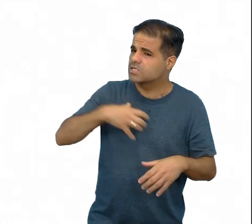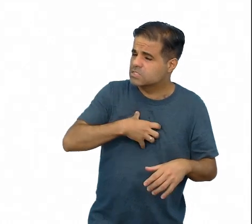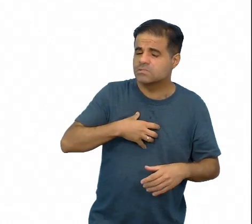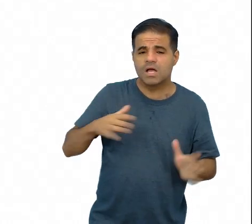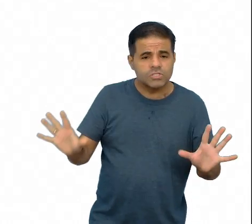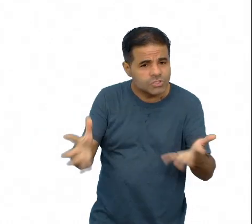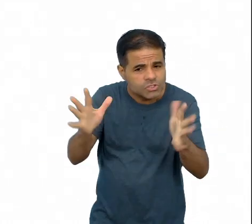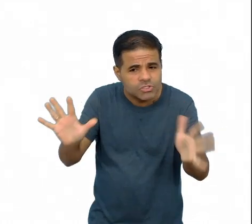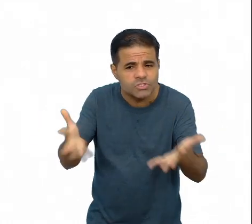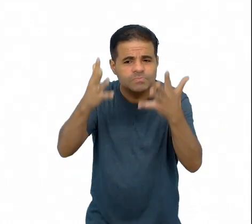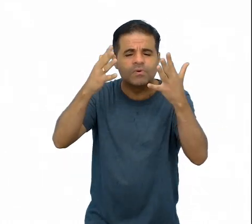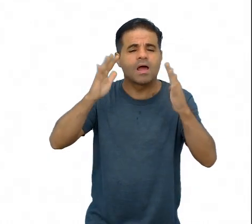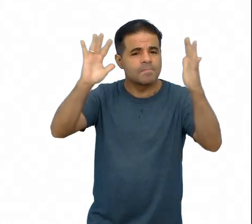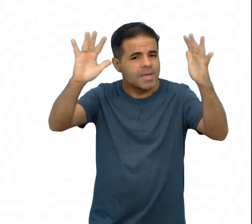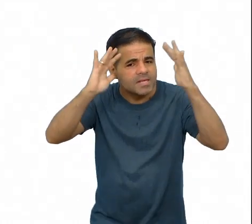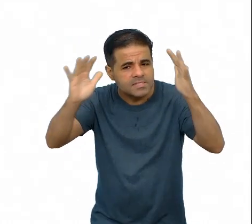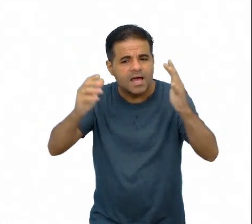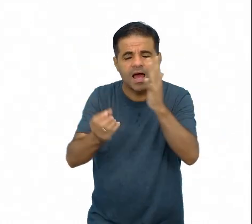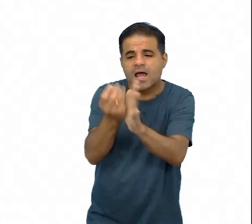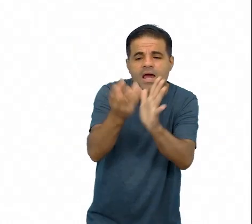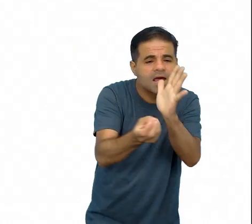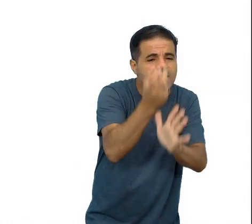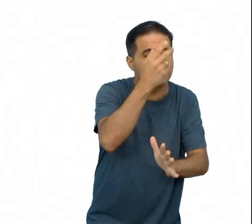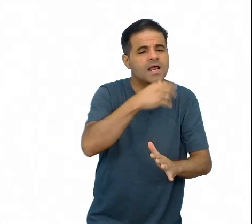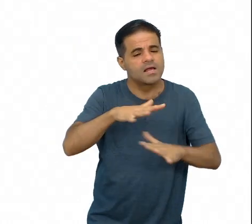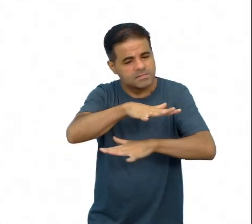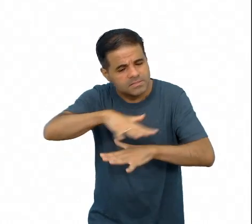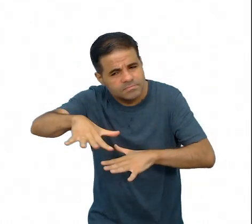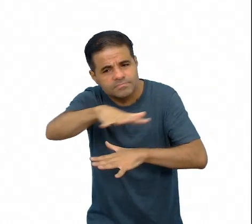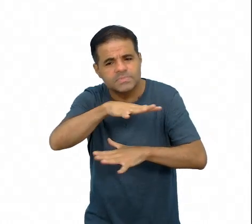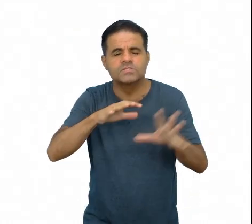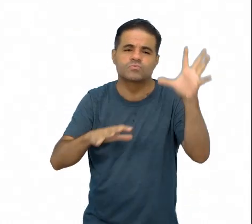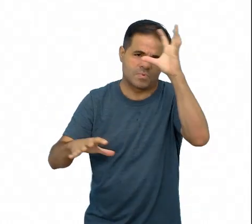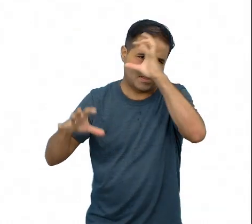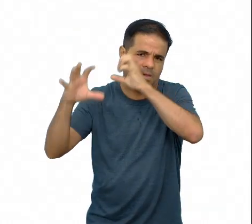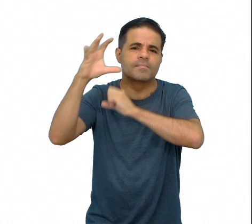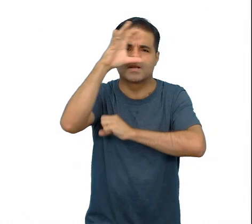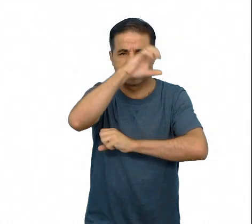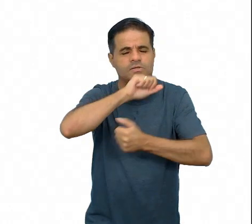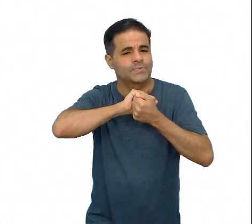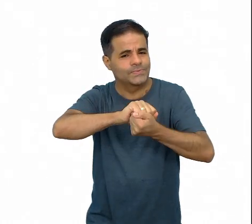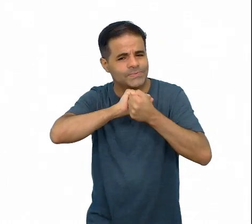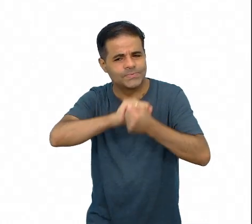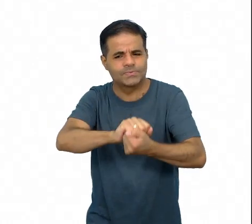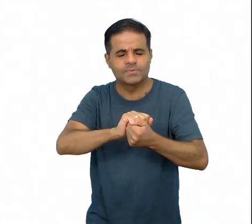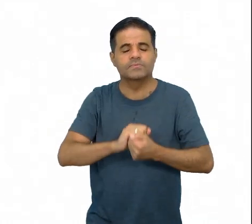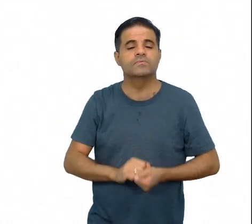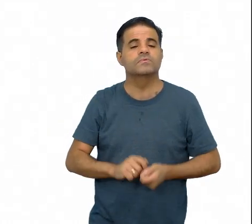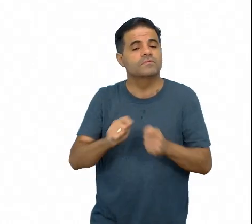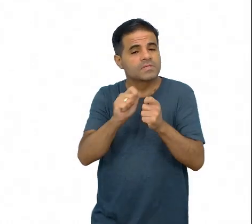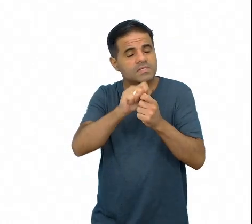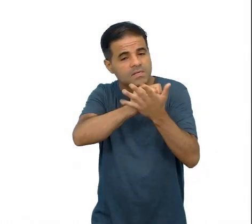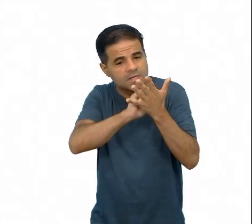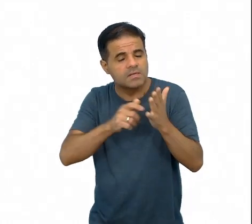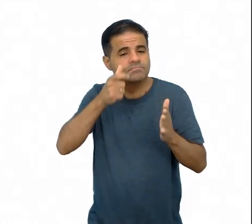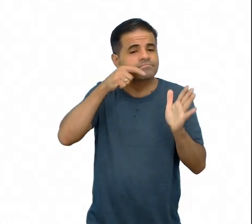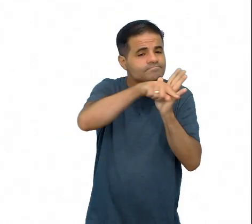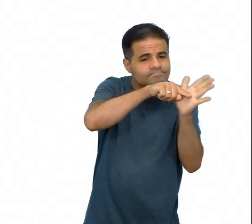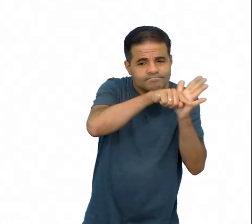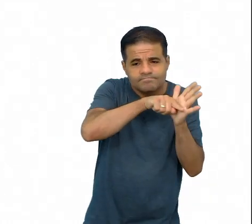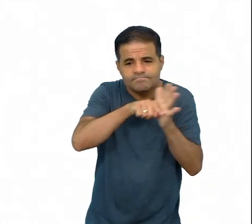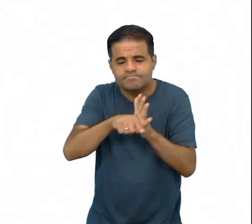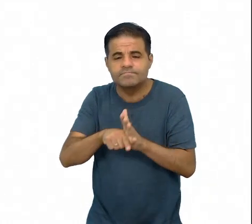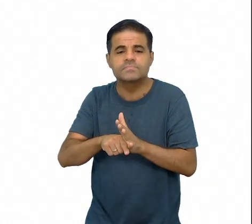gente estimular, né, e da gente criar esse ambiente aí do aprender para eles. Realizar as últimas considerações